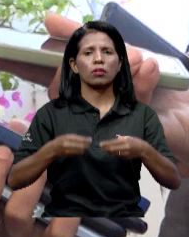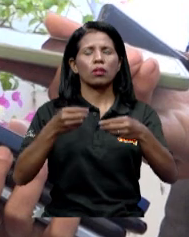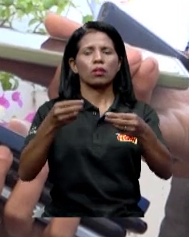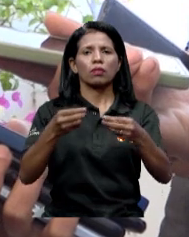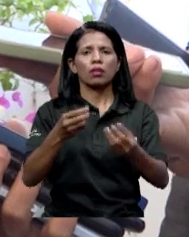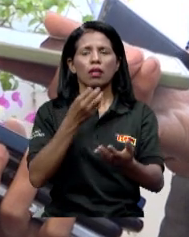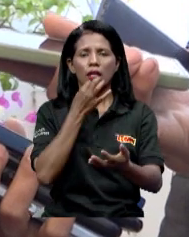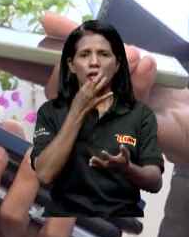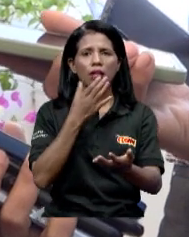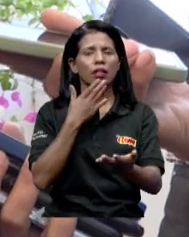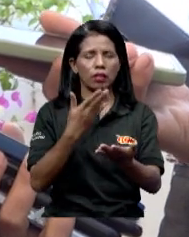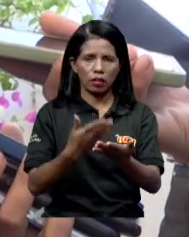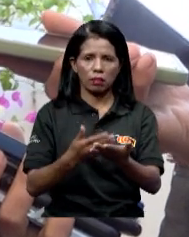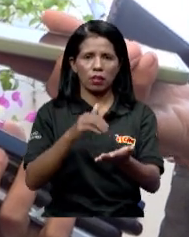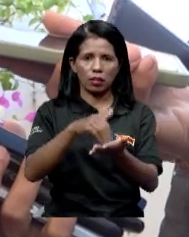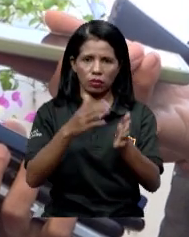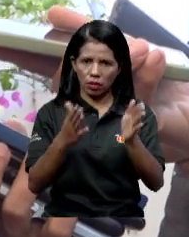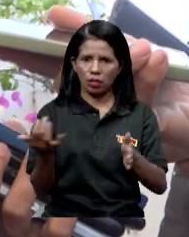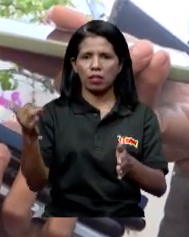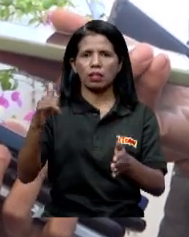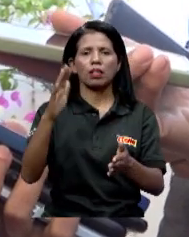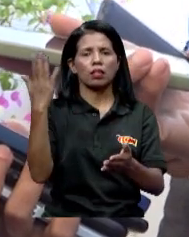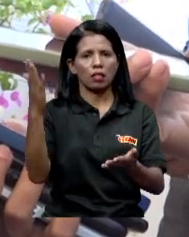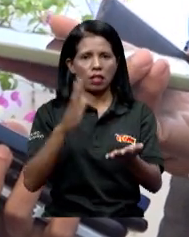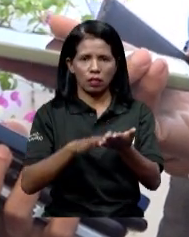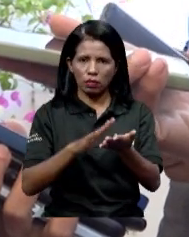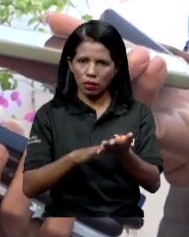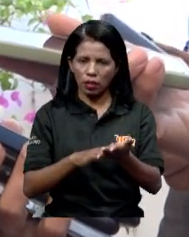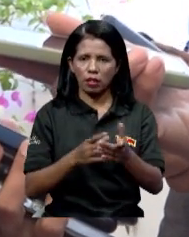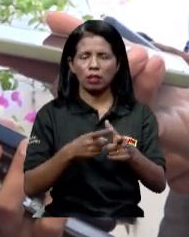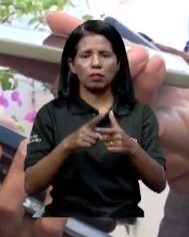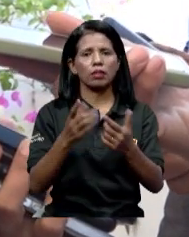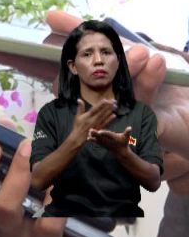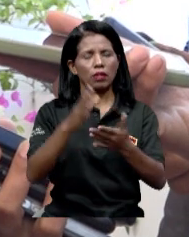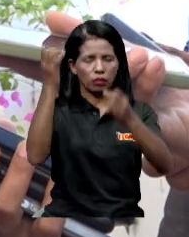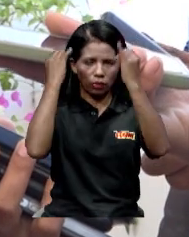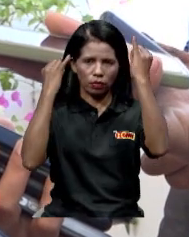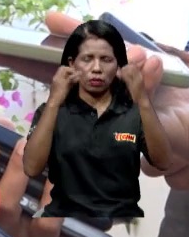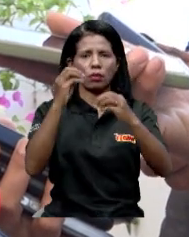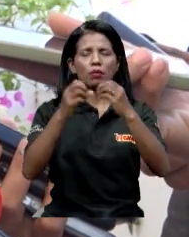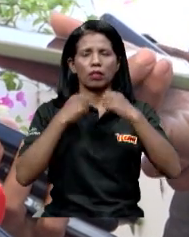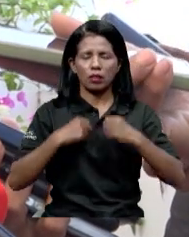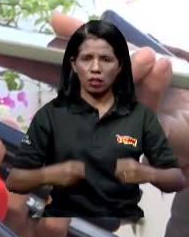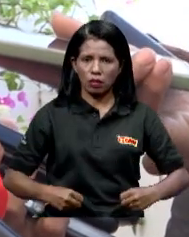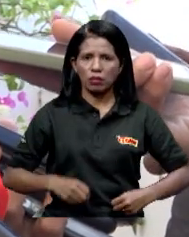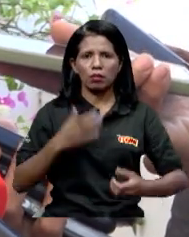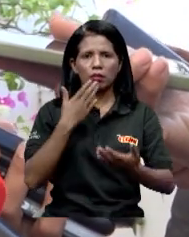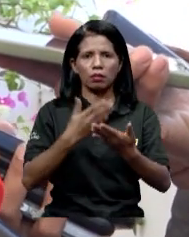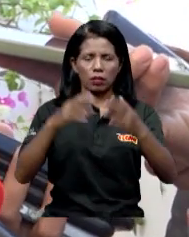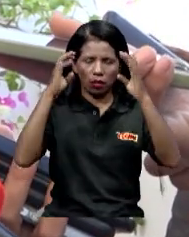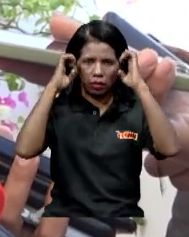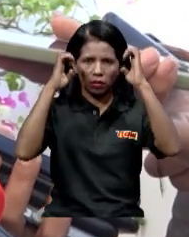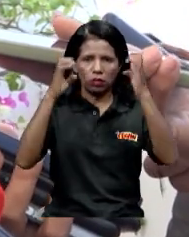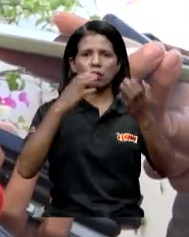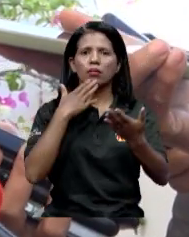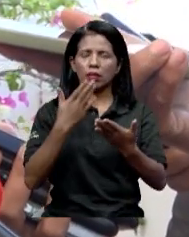seria escola. E disseminação conaba saúde dia, disseminação conaba educação ou